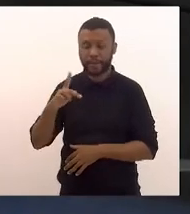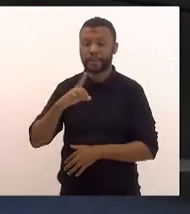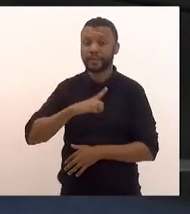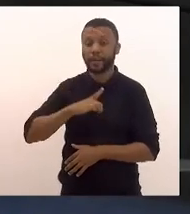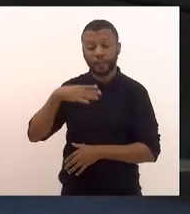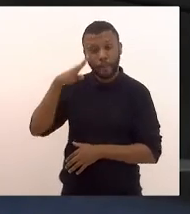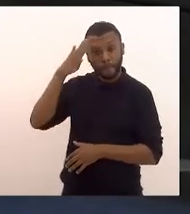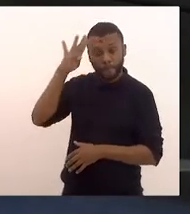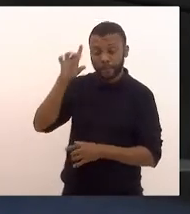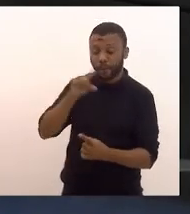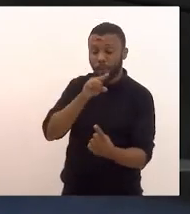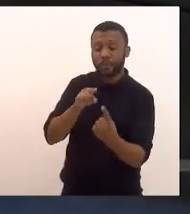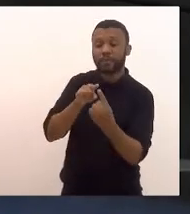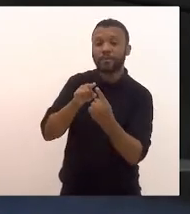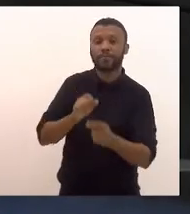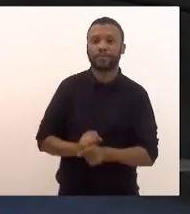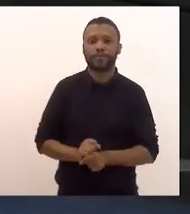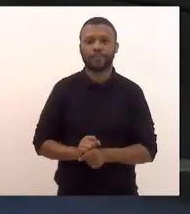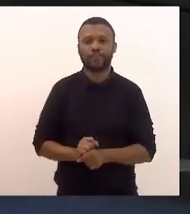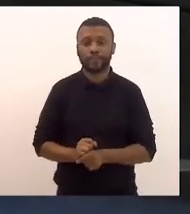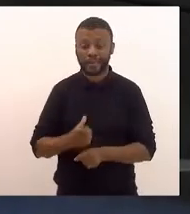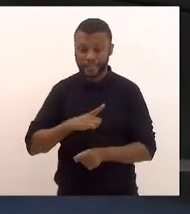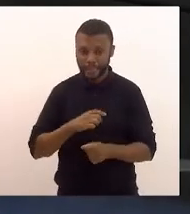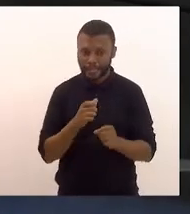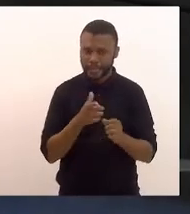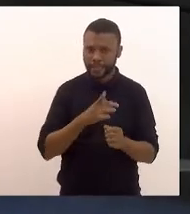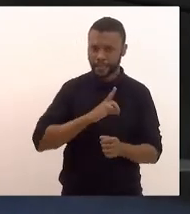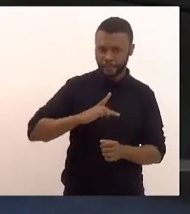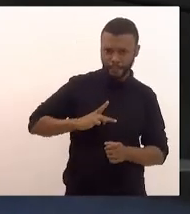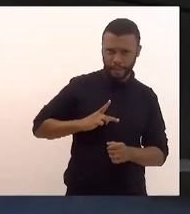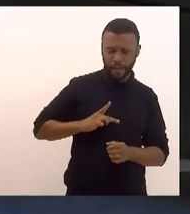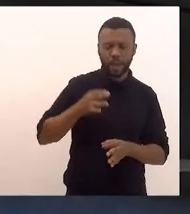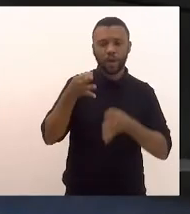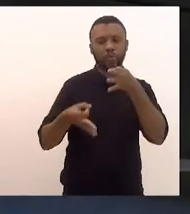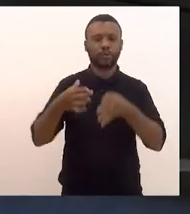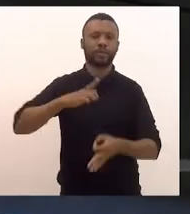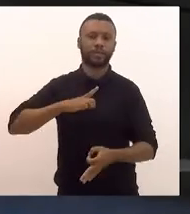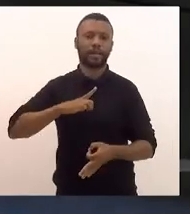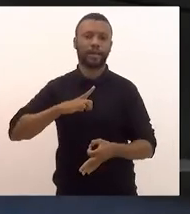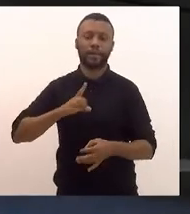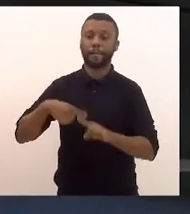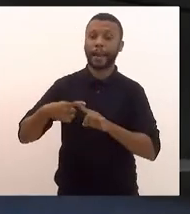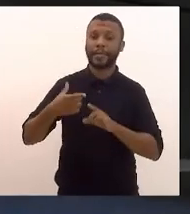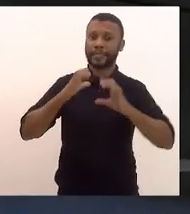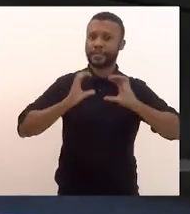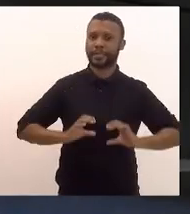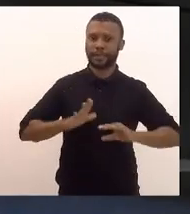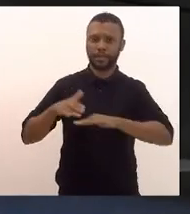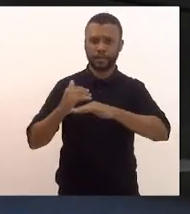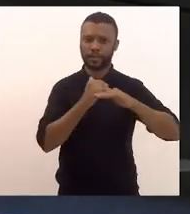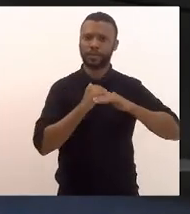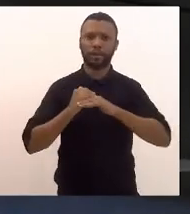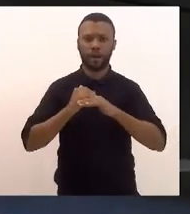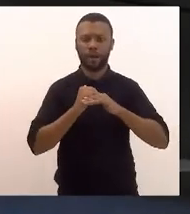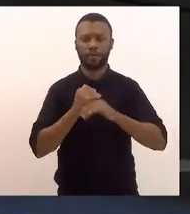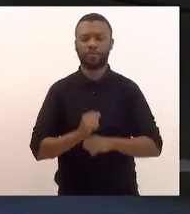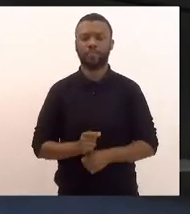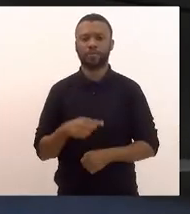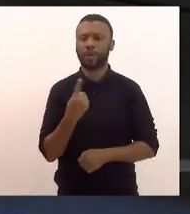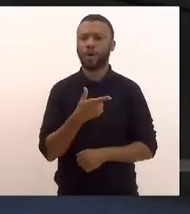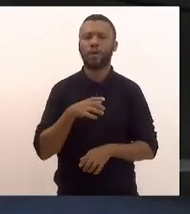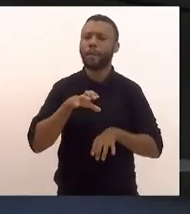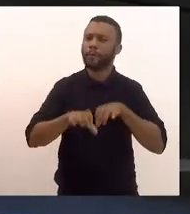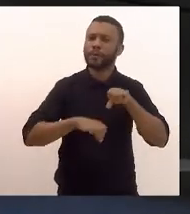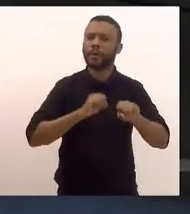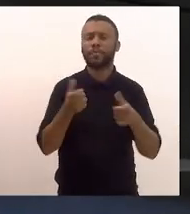mote onde a defensoria a justiça e cidadania com ela buscamos ampliar